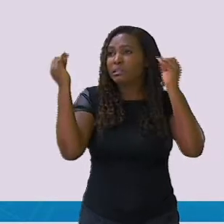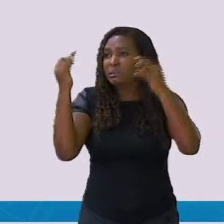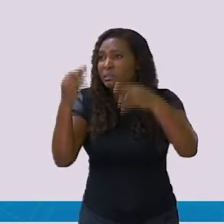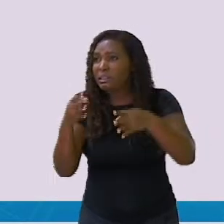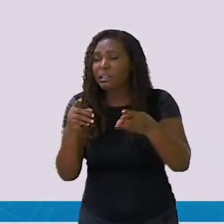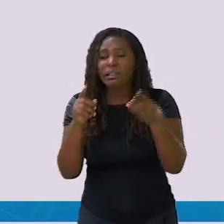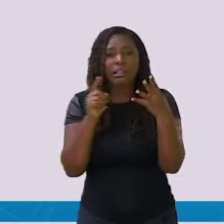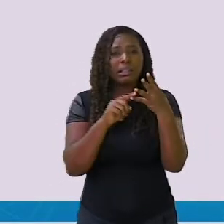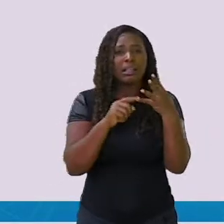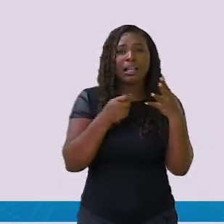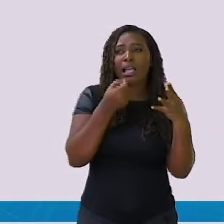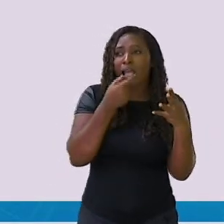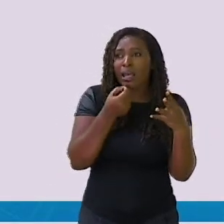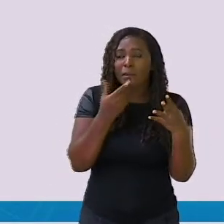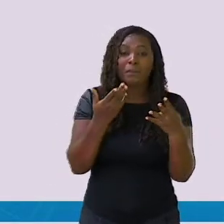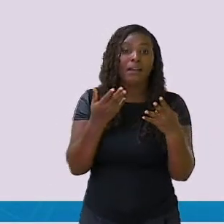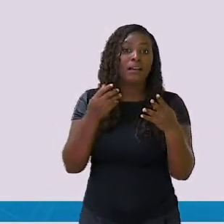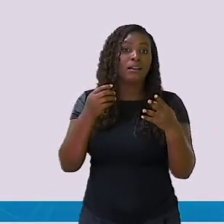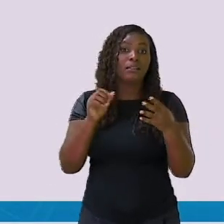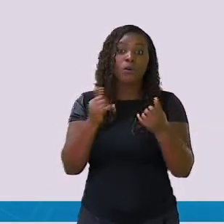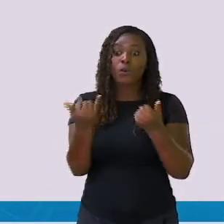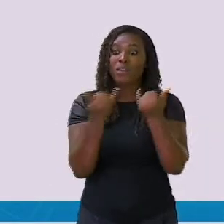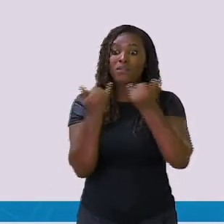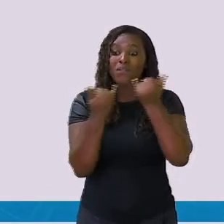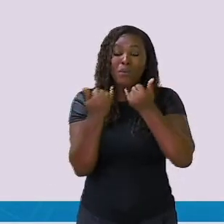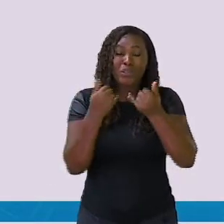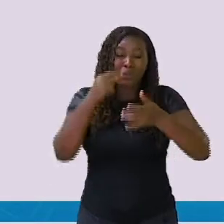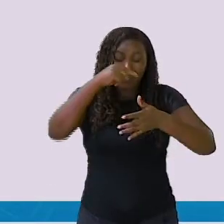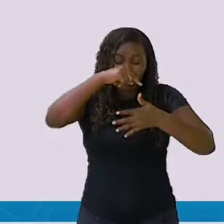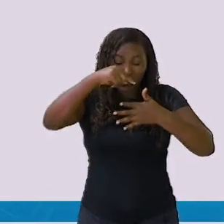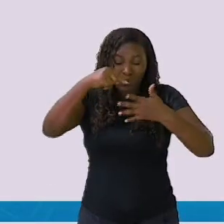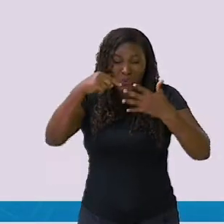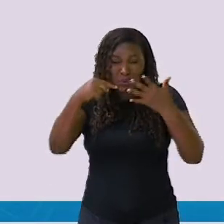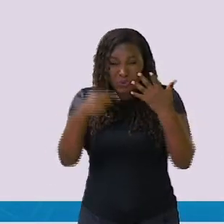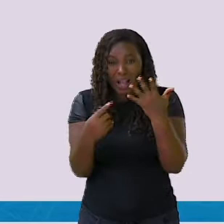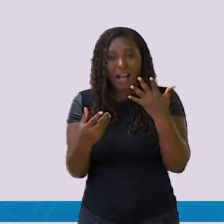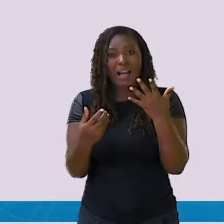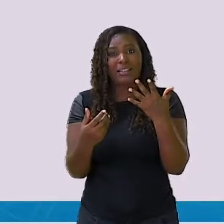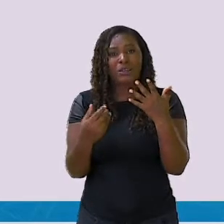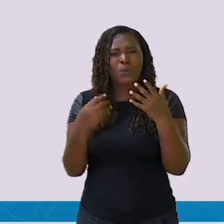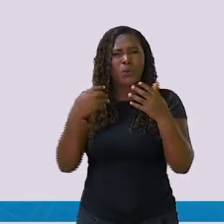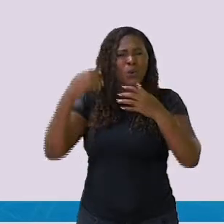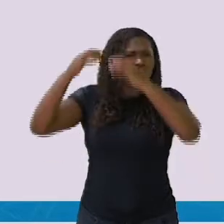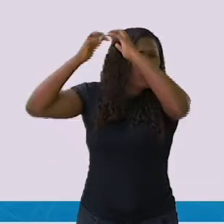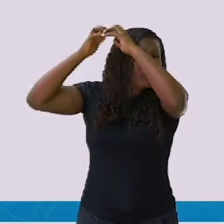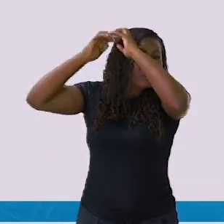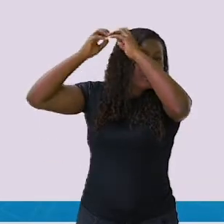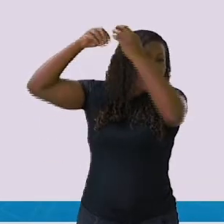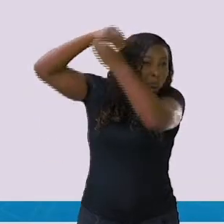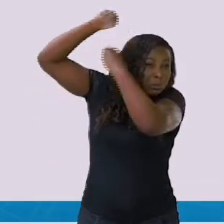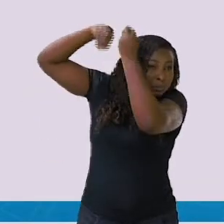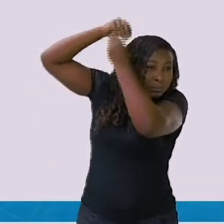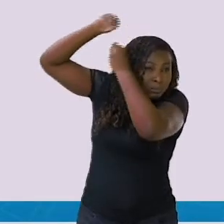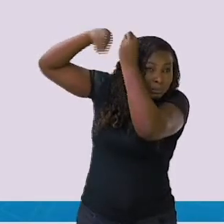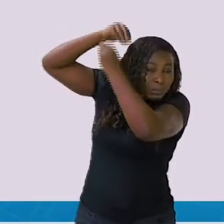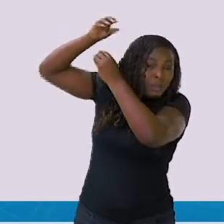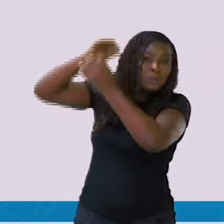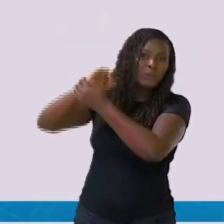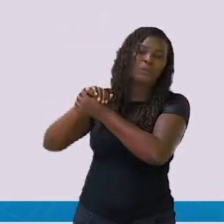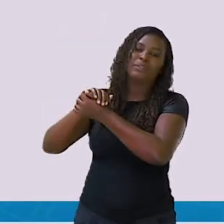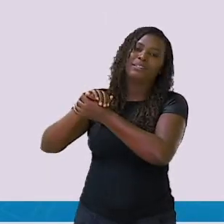quanta informação? A gente bagunça muita informação na cabeça. Então, o mapa mental, ele vem